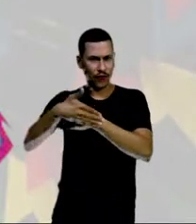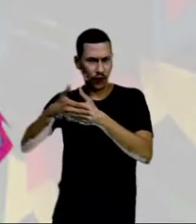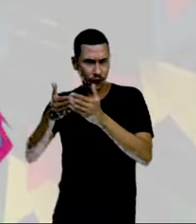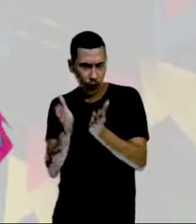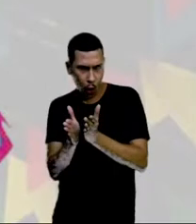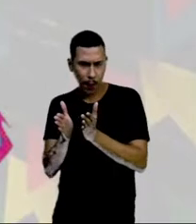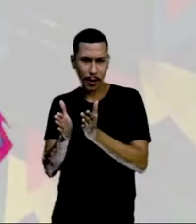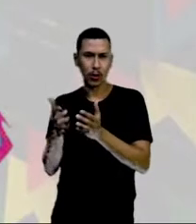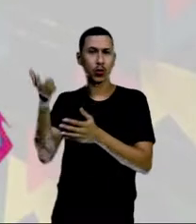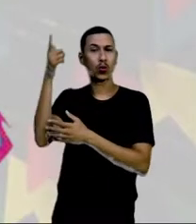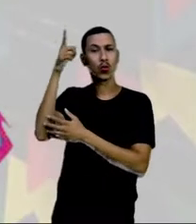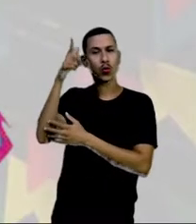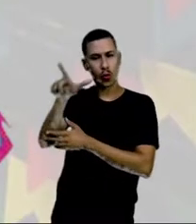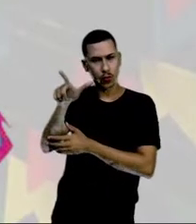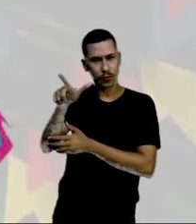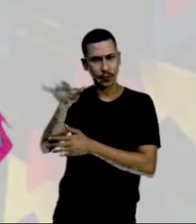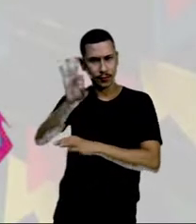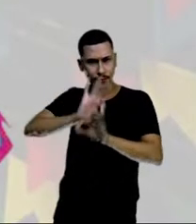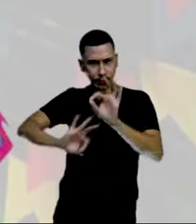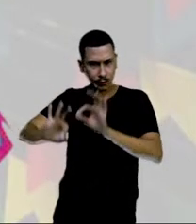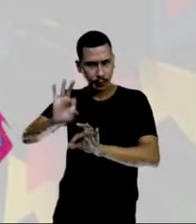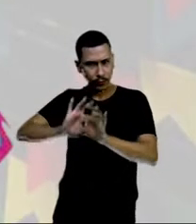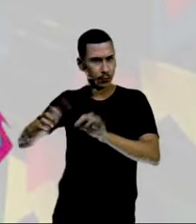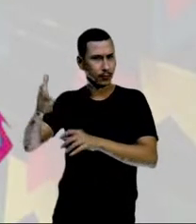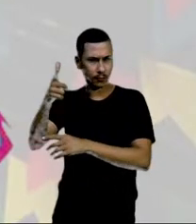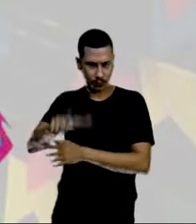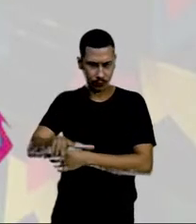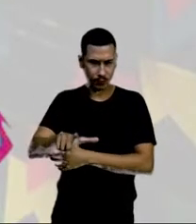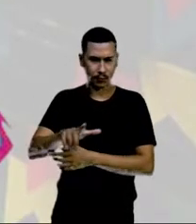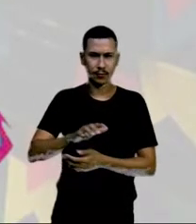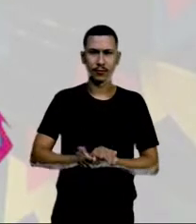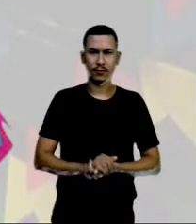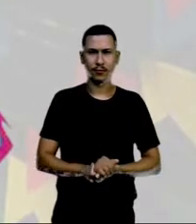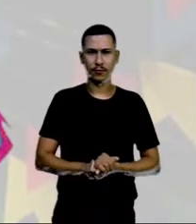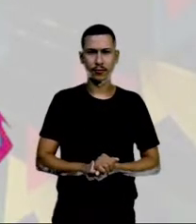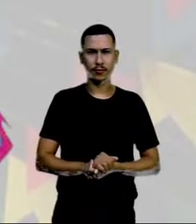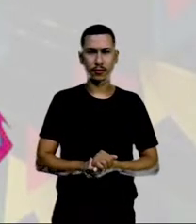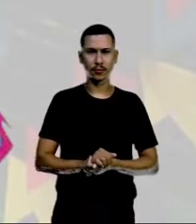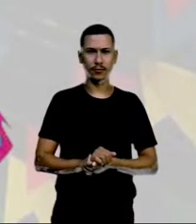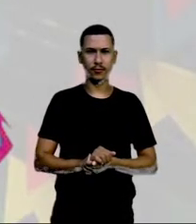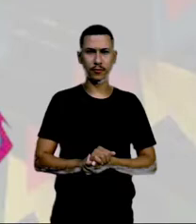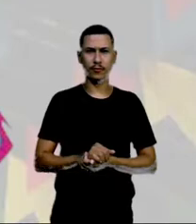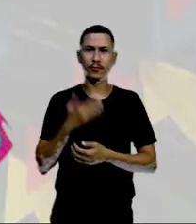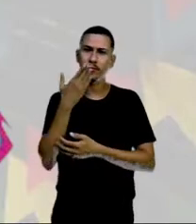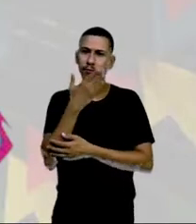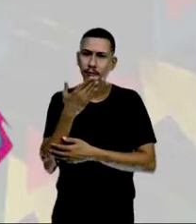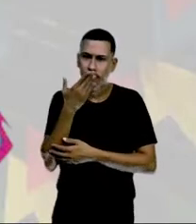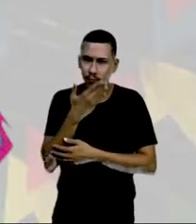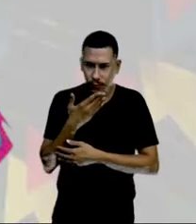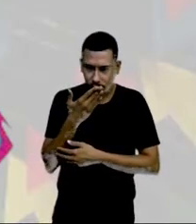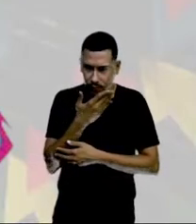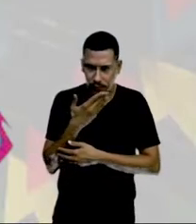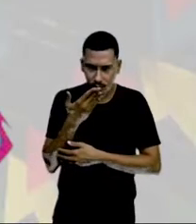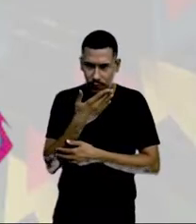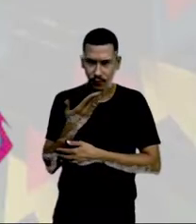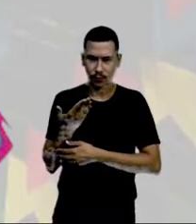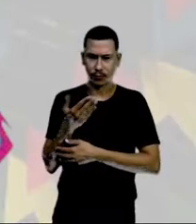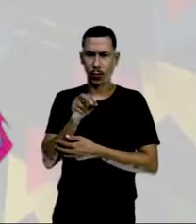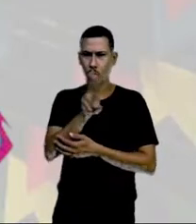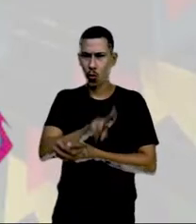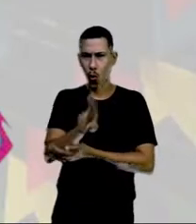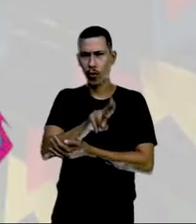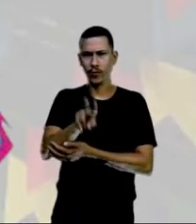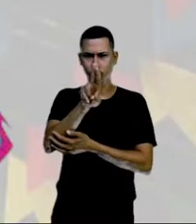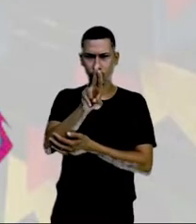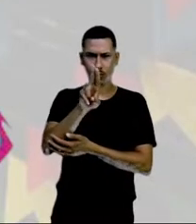formato, né? E assim está reorganizado. Então, a gente tem os mesmos 12 volumes, unidades de